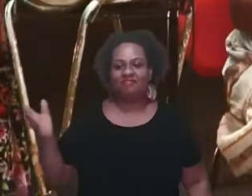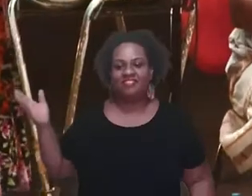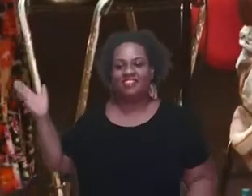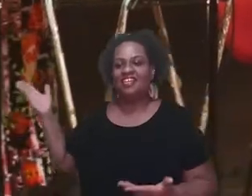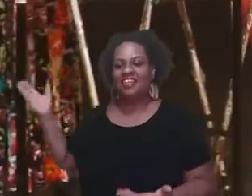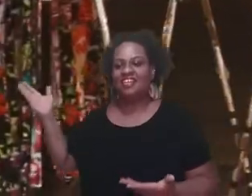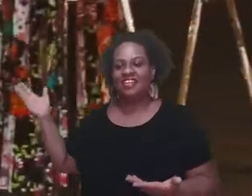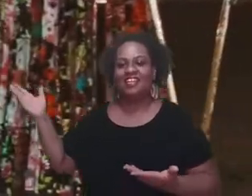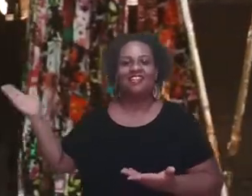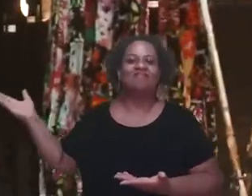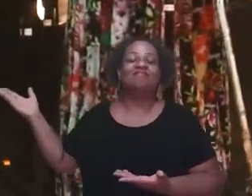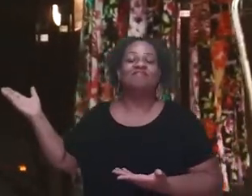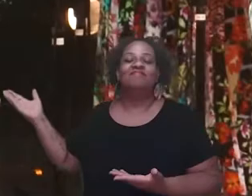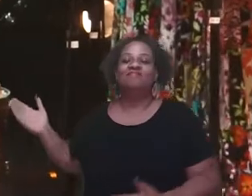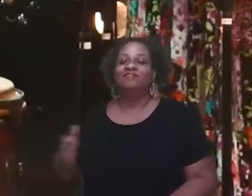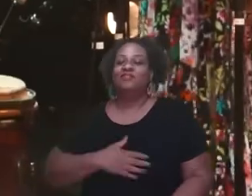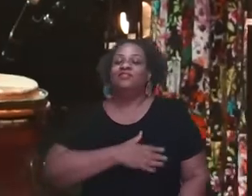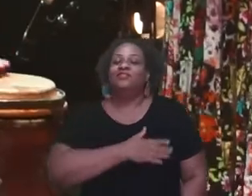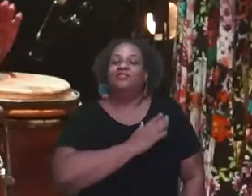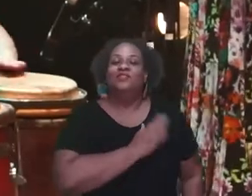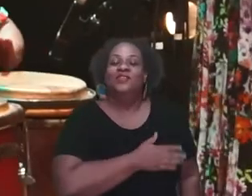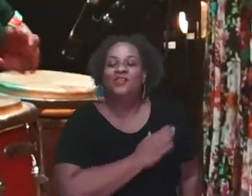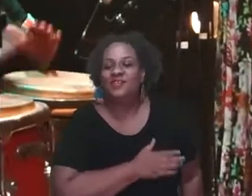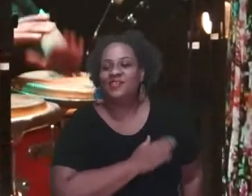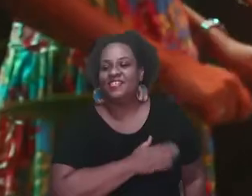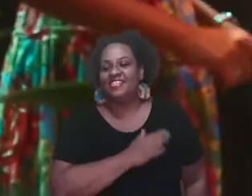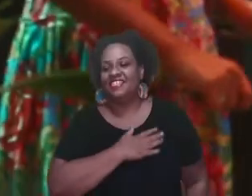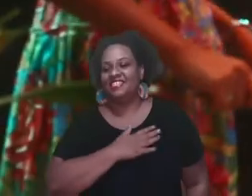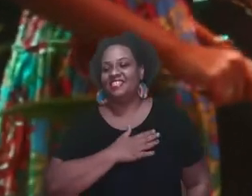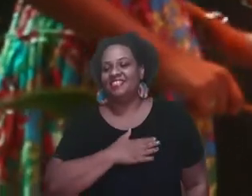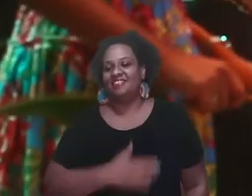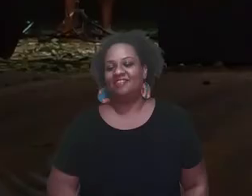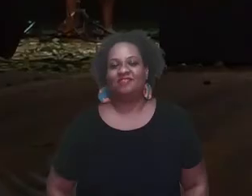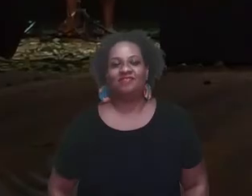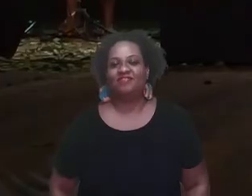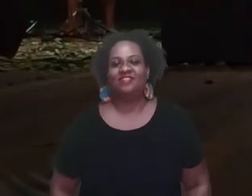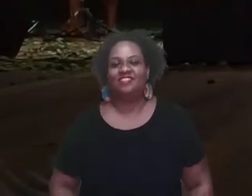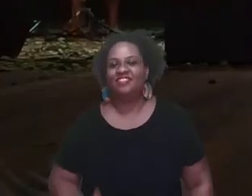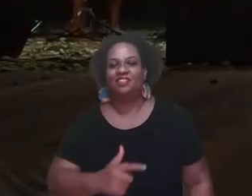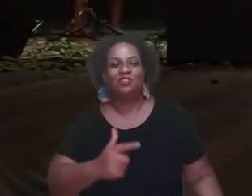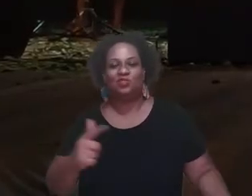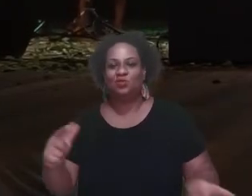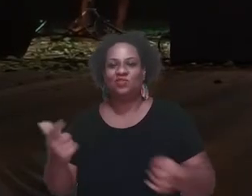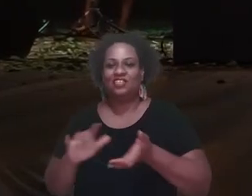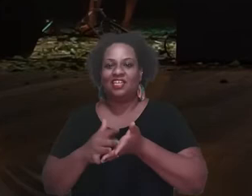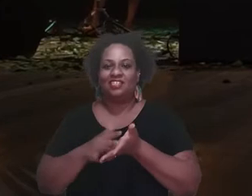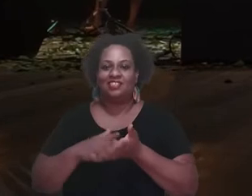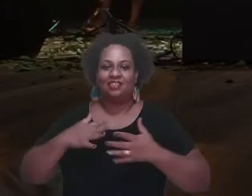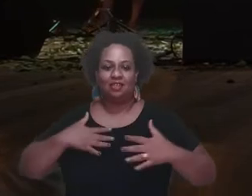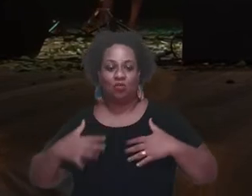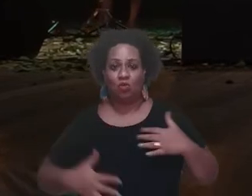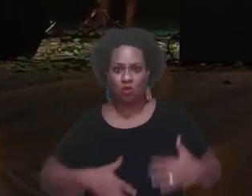ela é Ela é o coração ninguém faz tampada